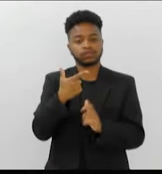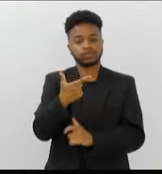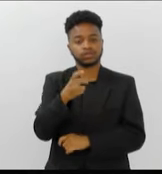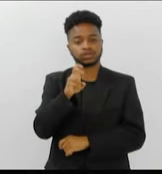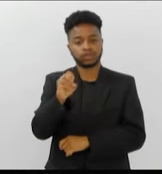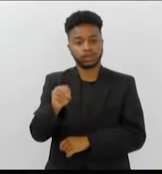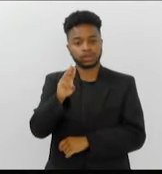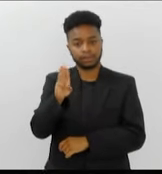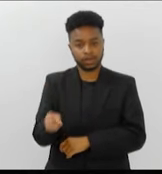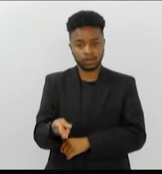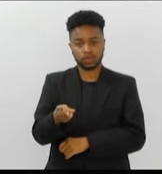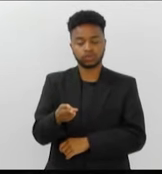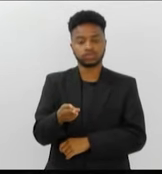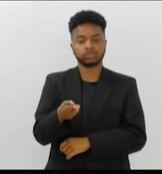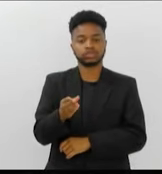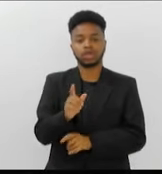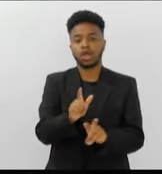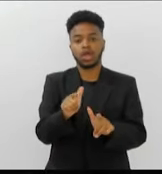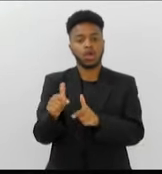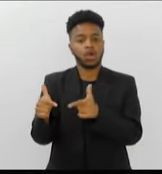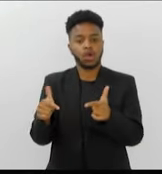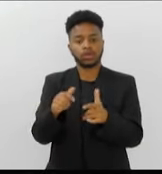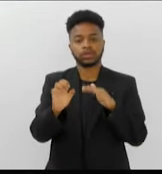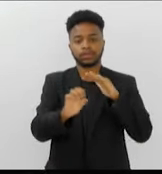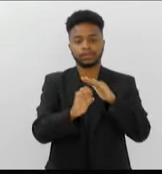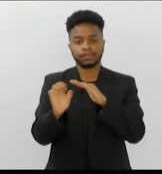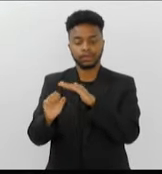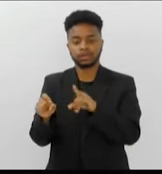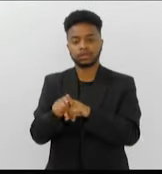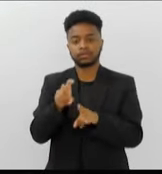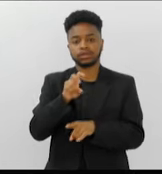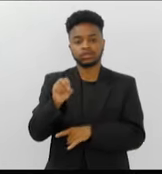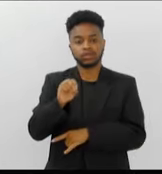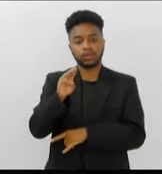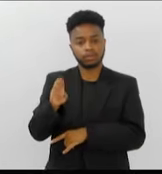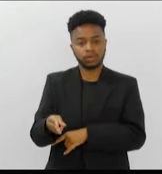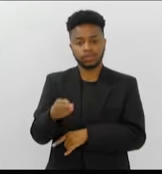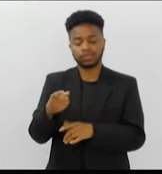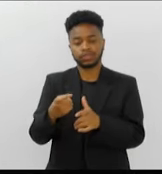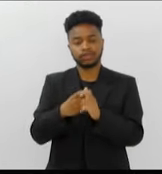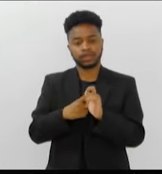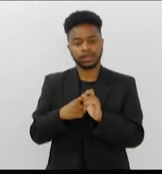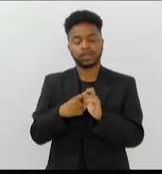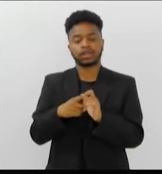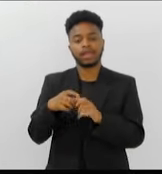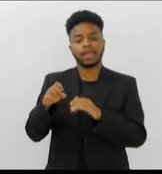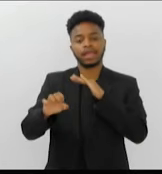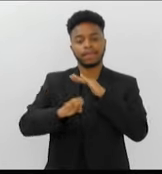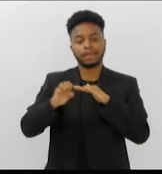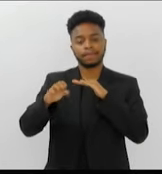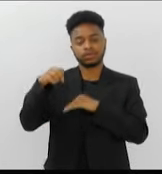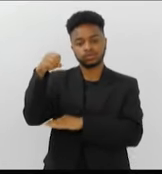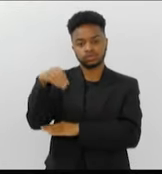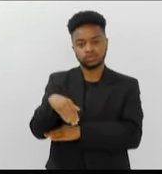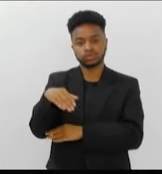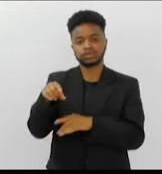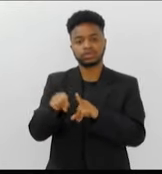milhões para os fornecedores, 50 milhões para a Light, 50 milhões